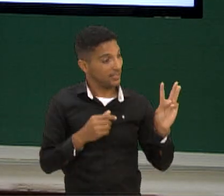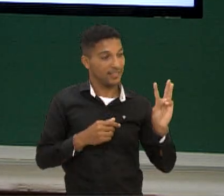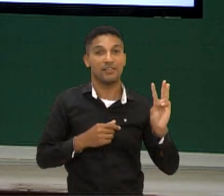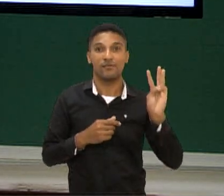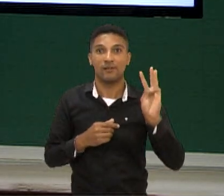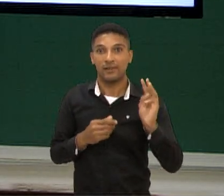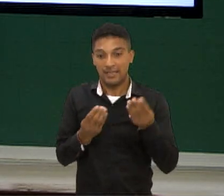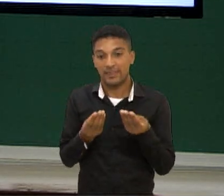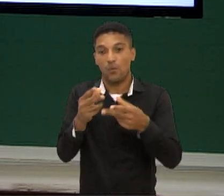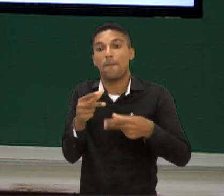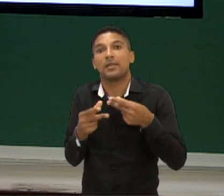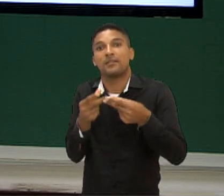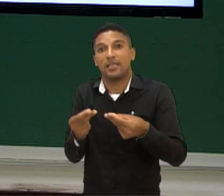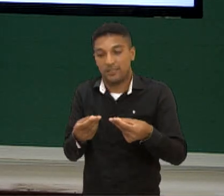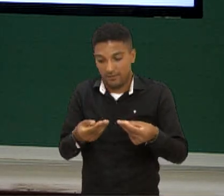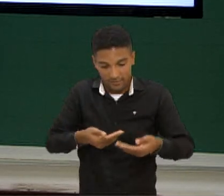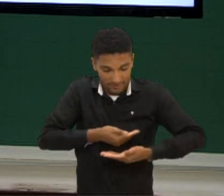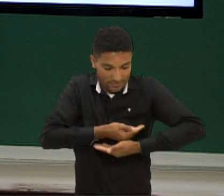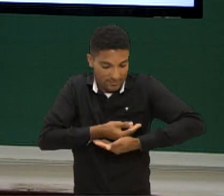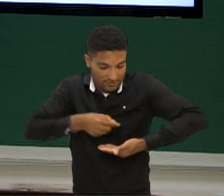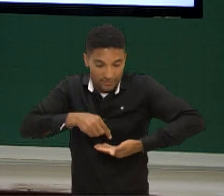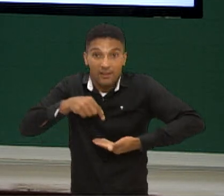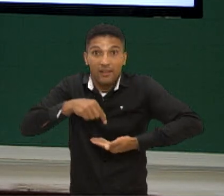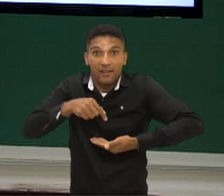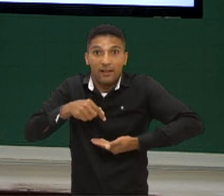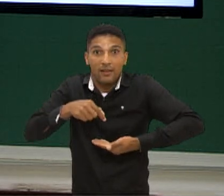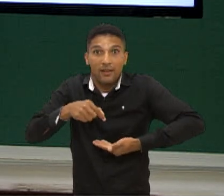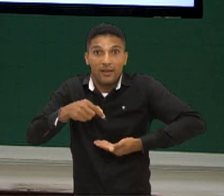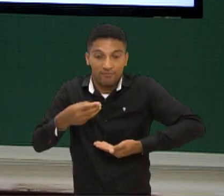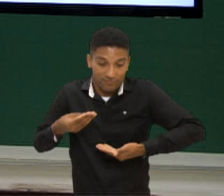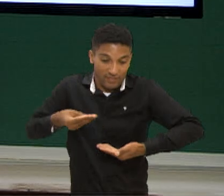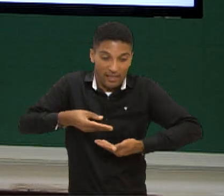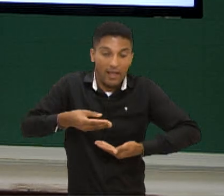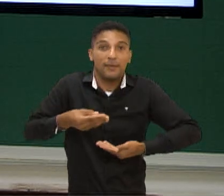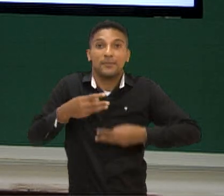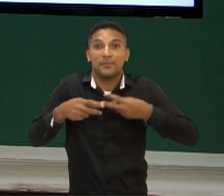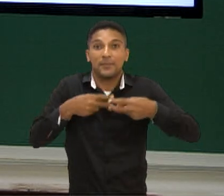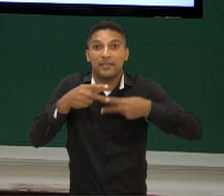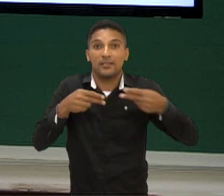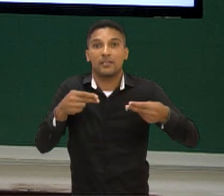as pessoas, o povo, eles fazem uma festa para comemorar esse dia,